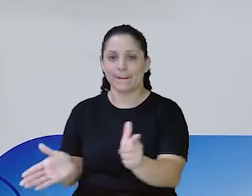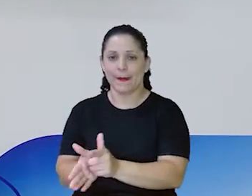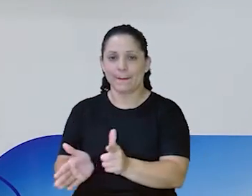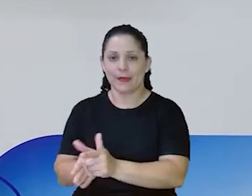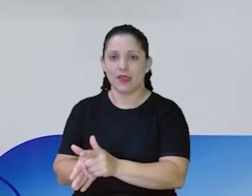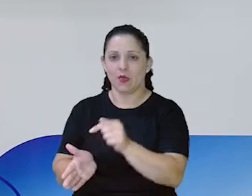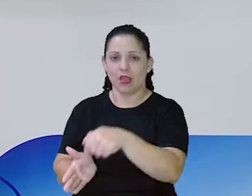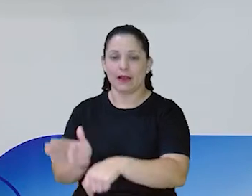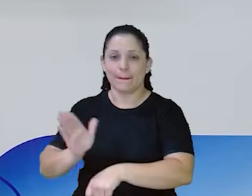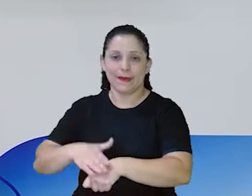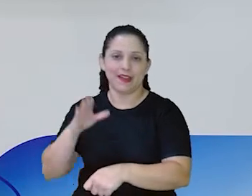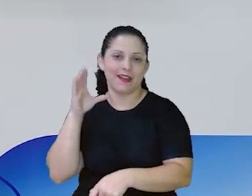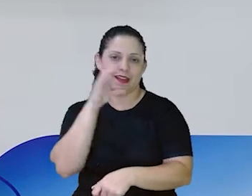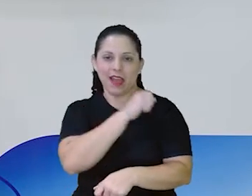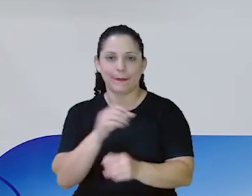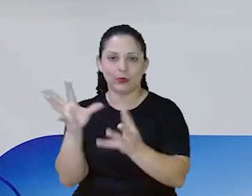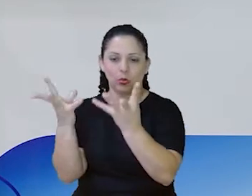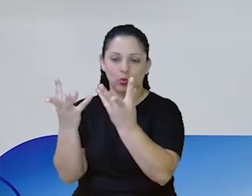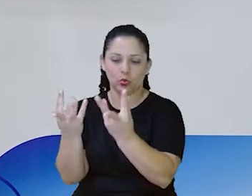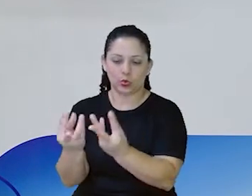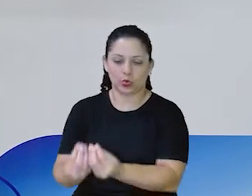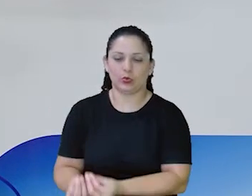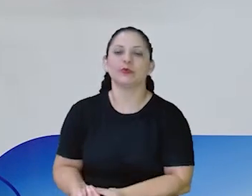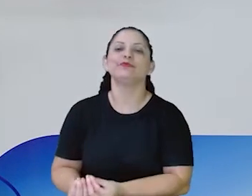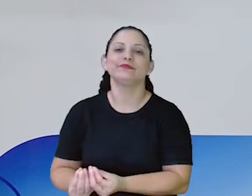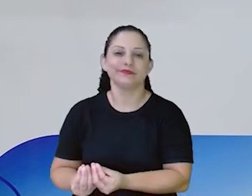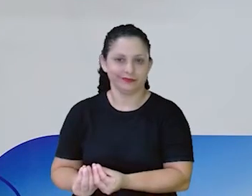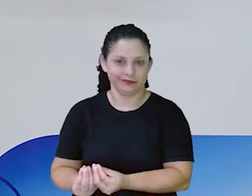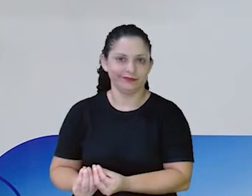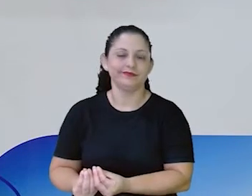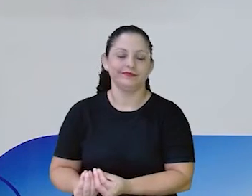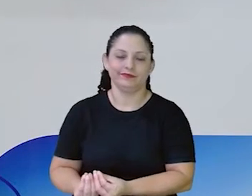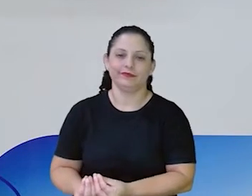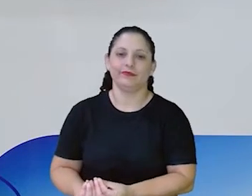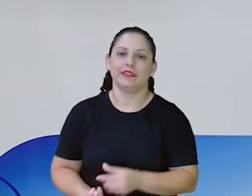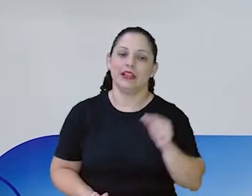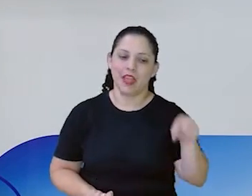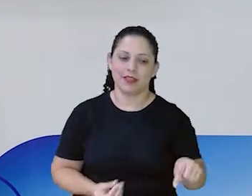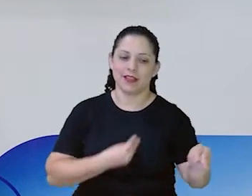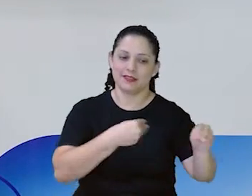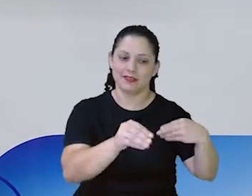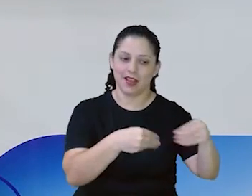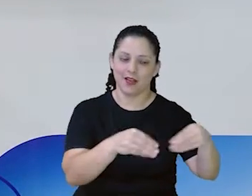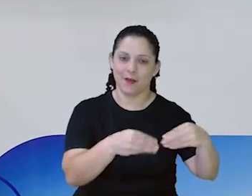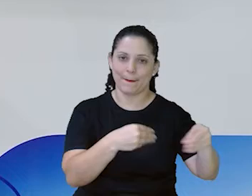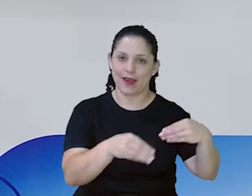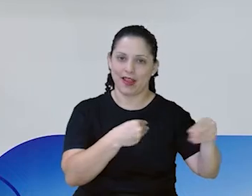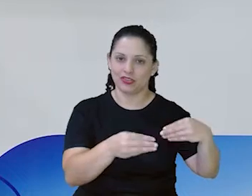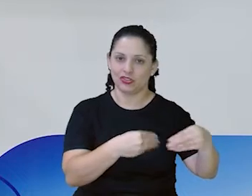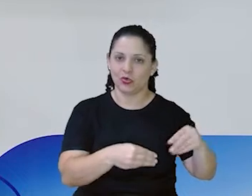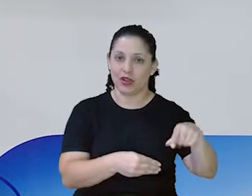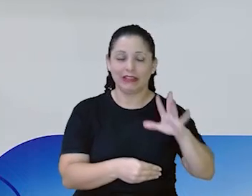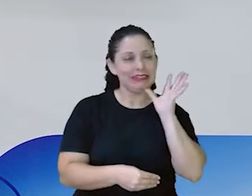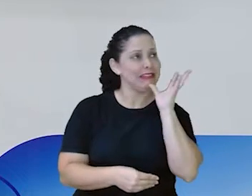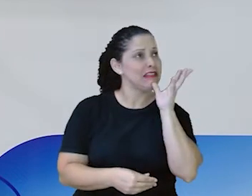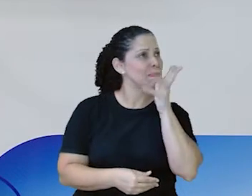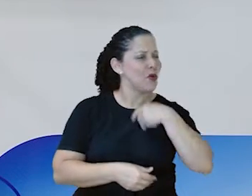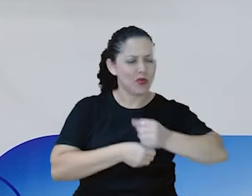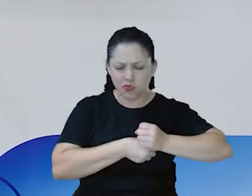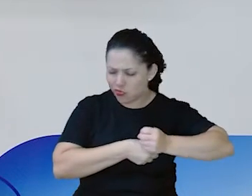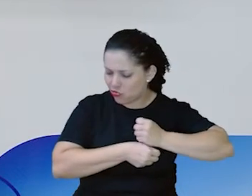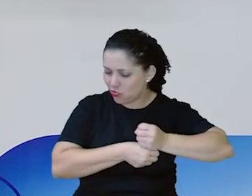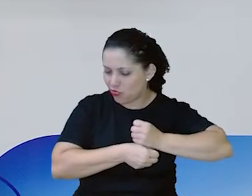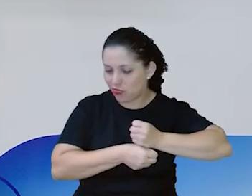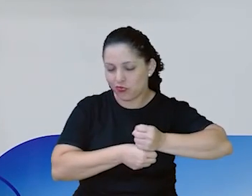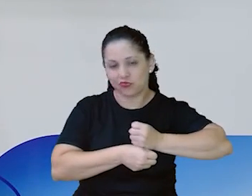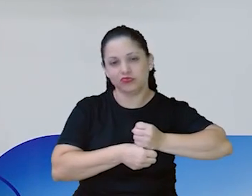natureza, ela vai se degradar mais rápido do que uma sacola de plástico. Um